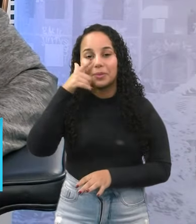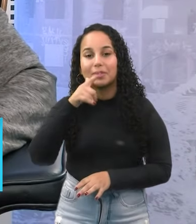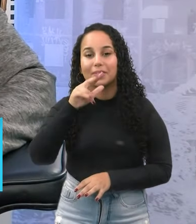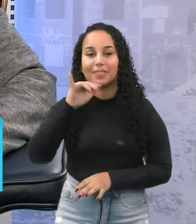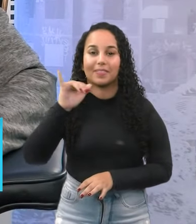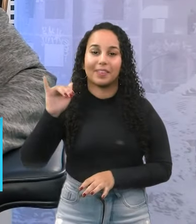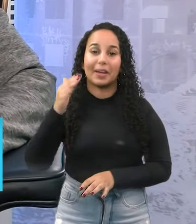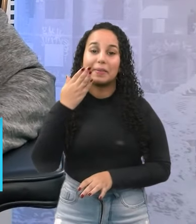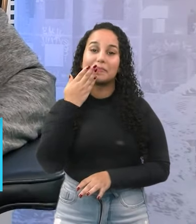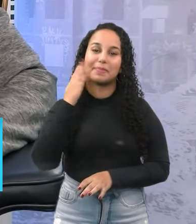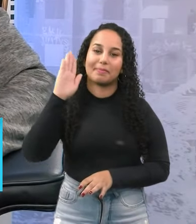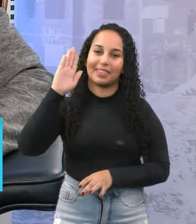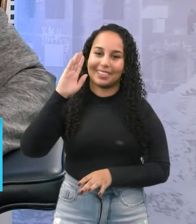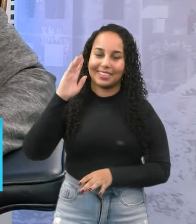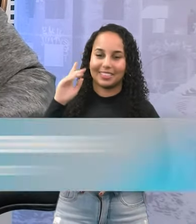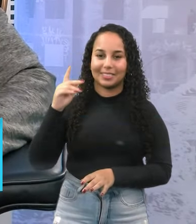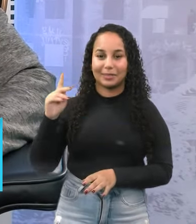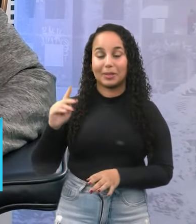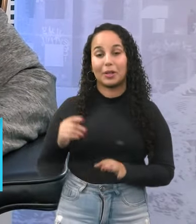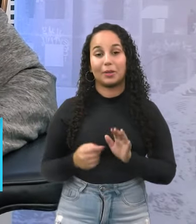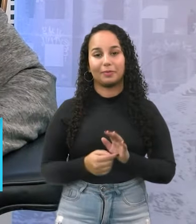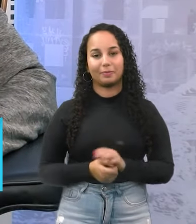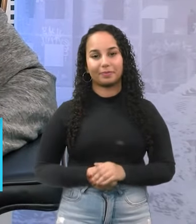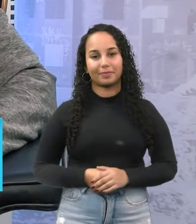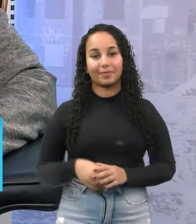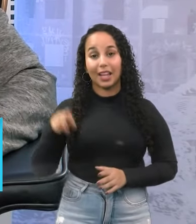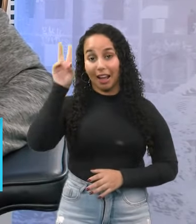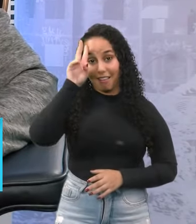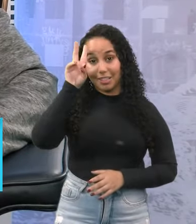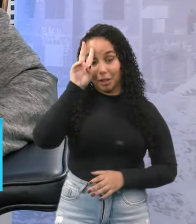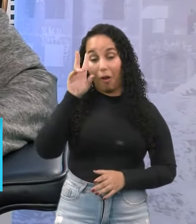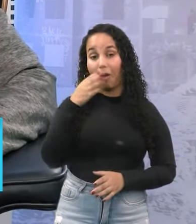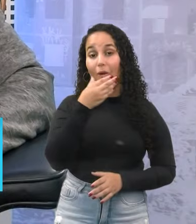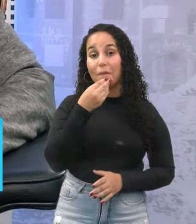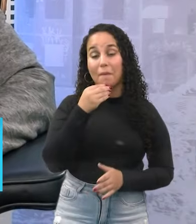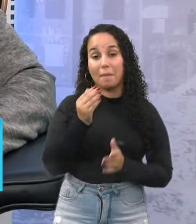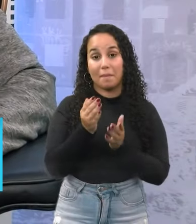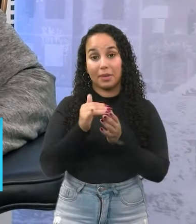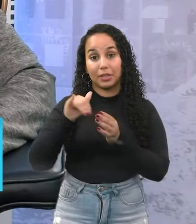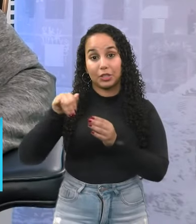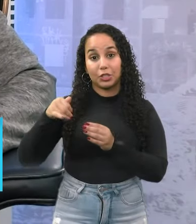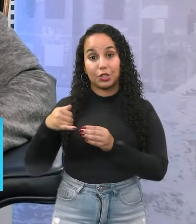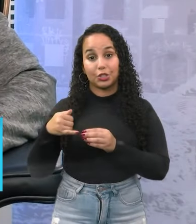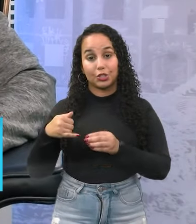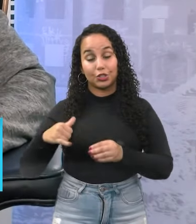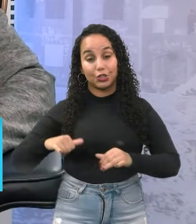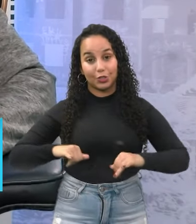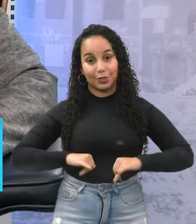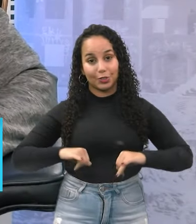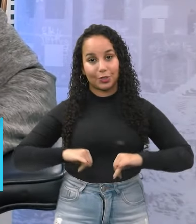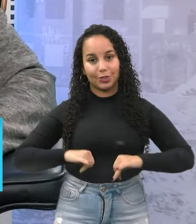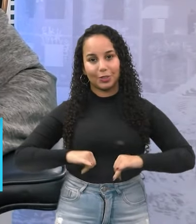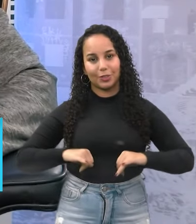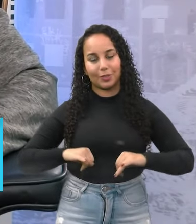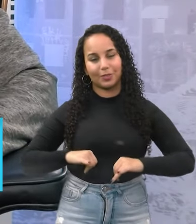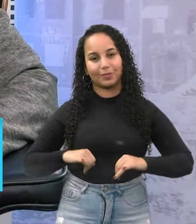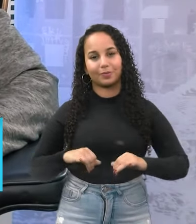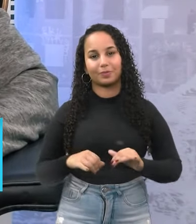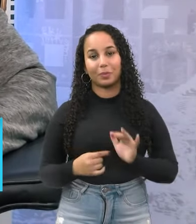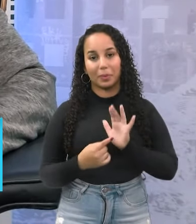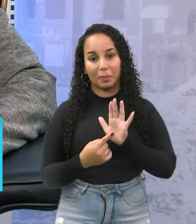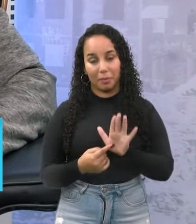1, versículos, o capítulo 42, do versículo 1 ao 42, todinho, lutas, provas